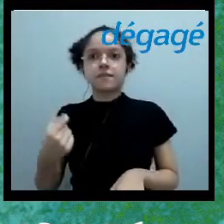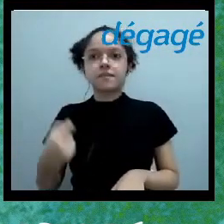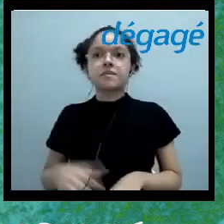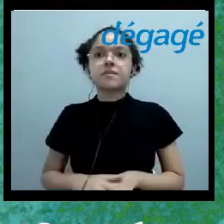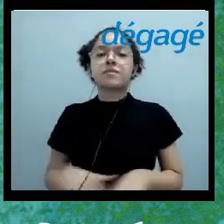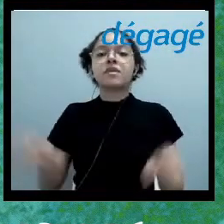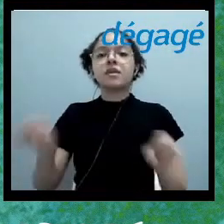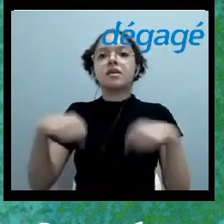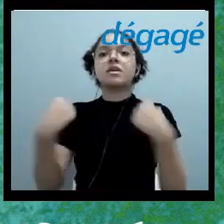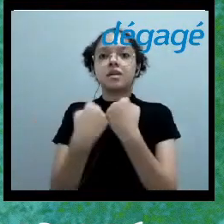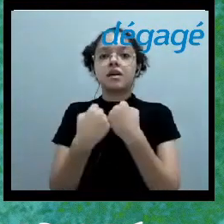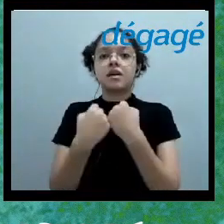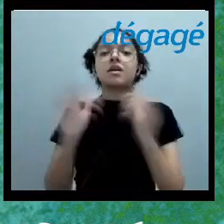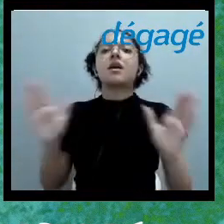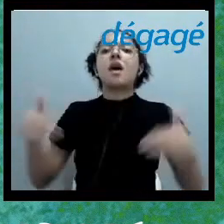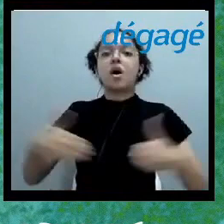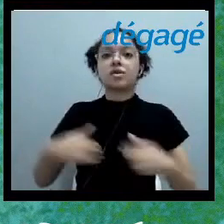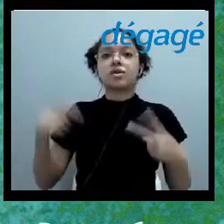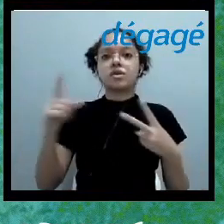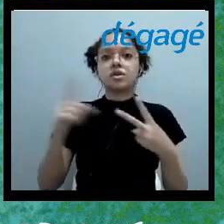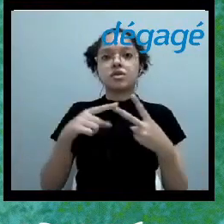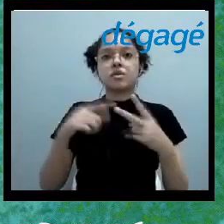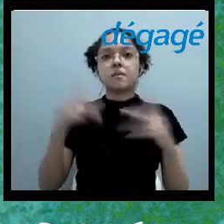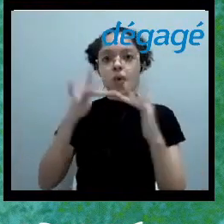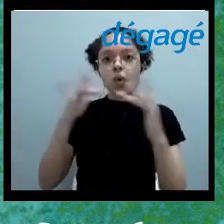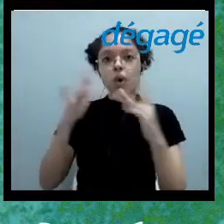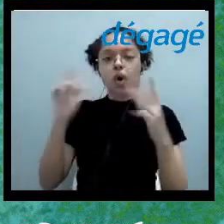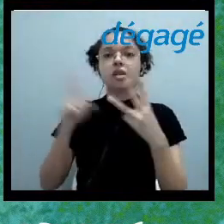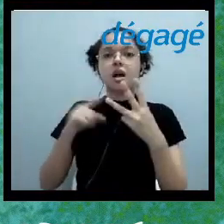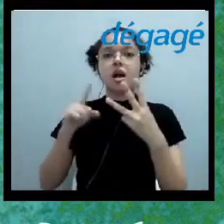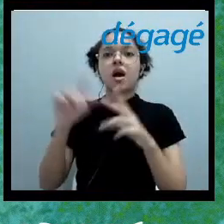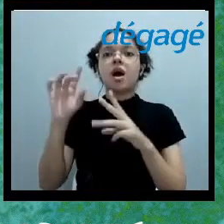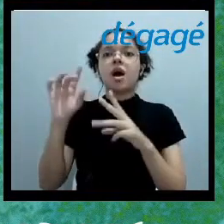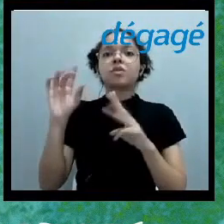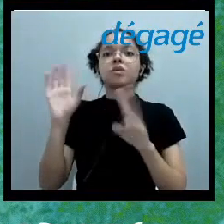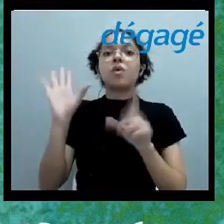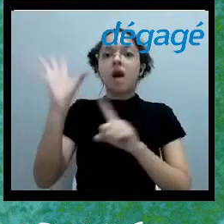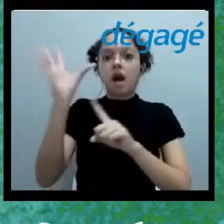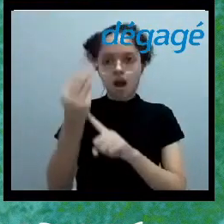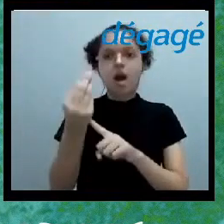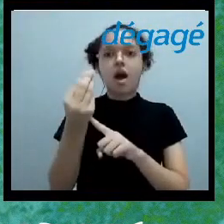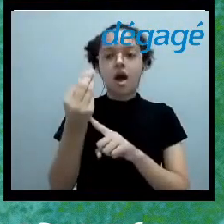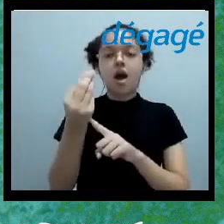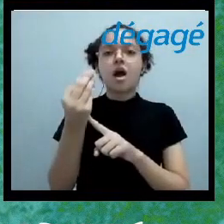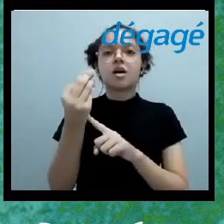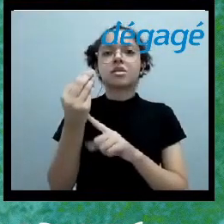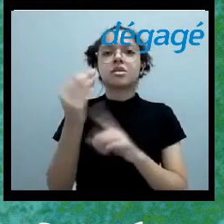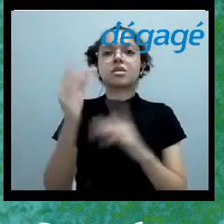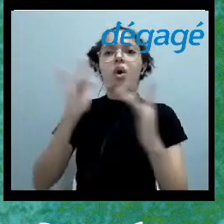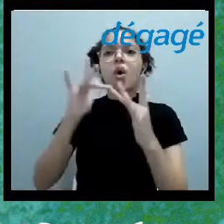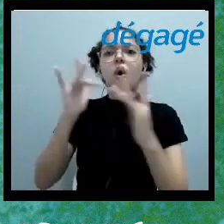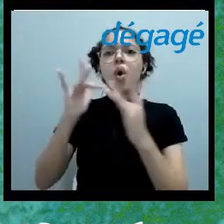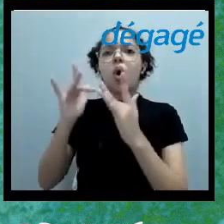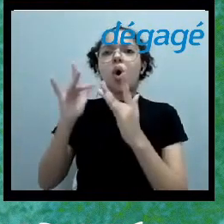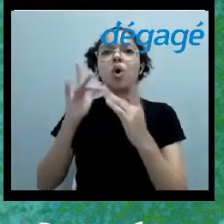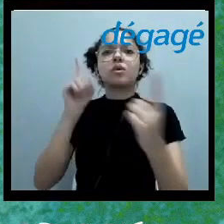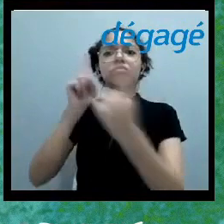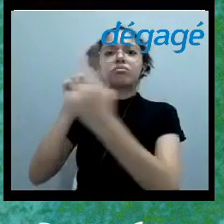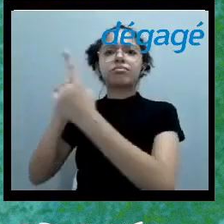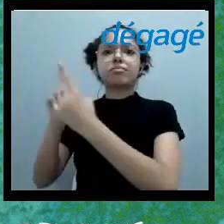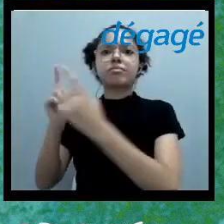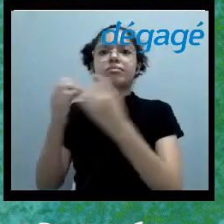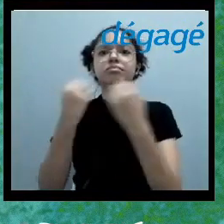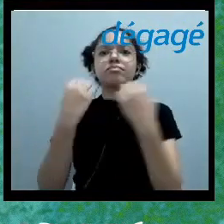Afetos, Autismos e Artes, atingiu, juntou, afetou pessoas de diferentes estados,